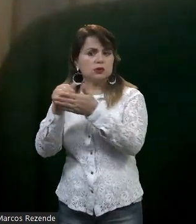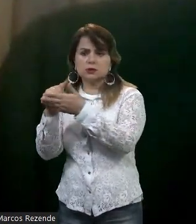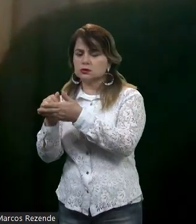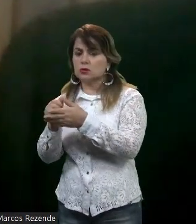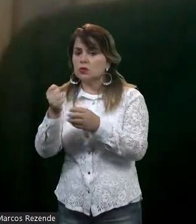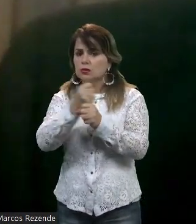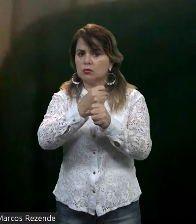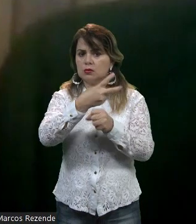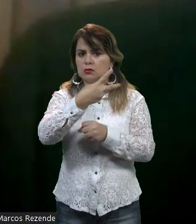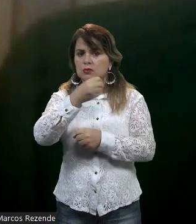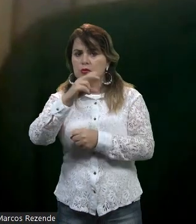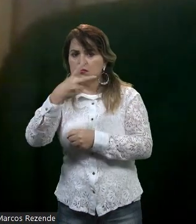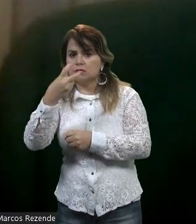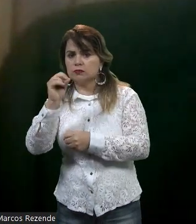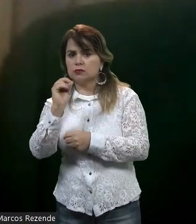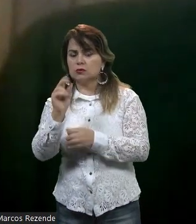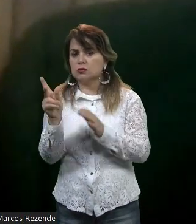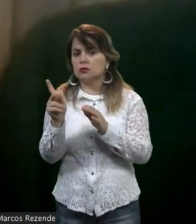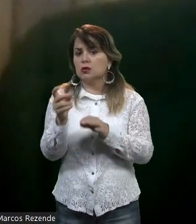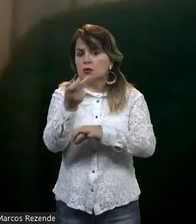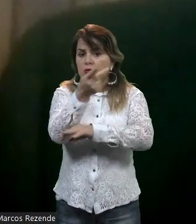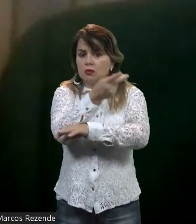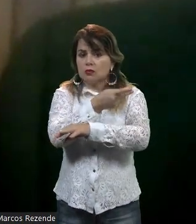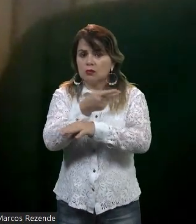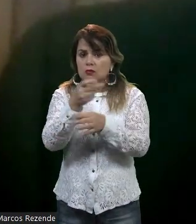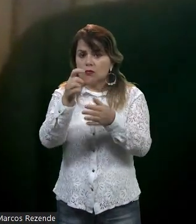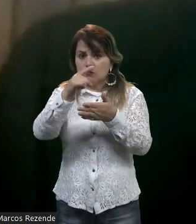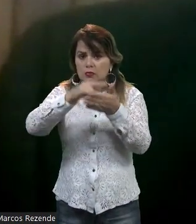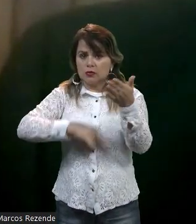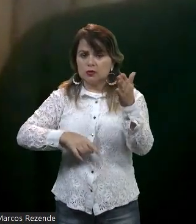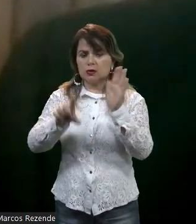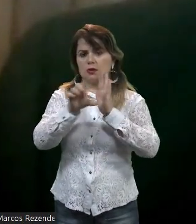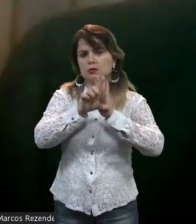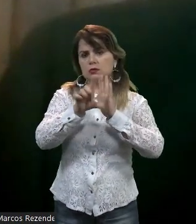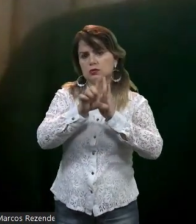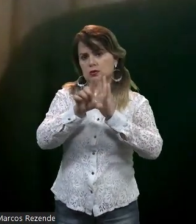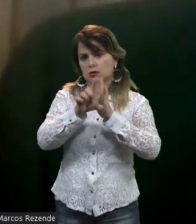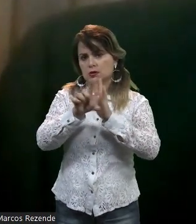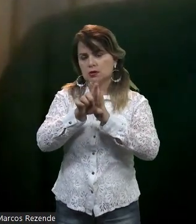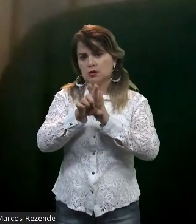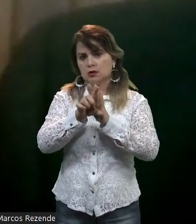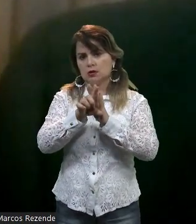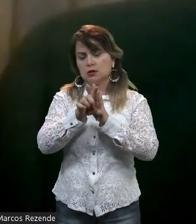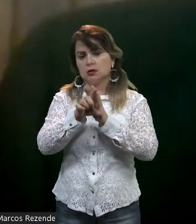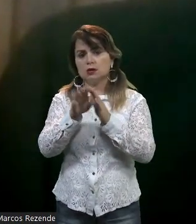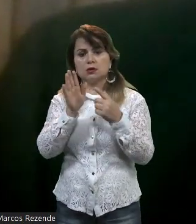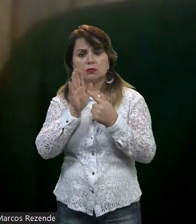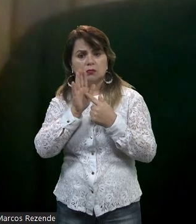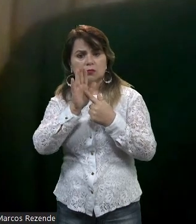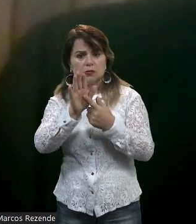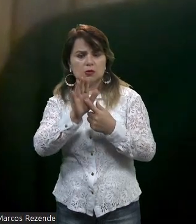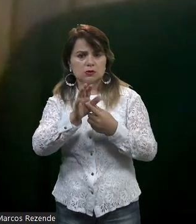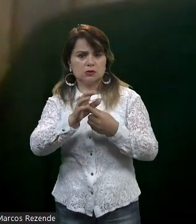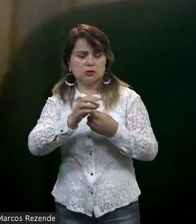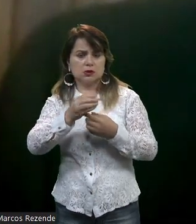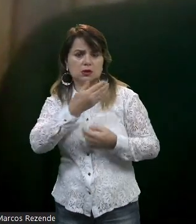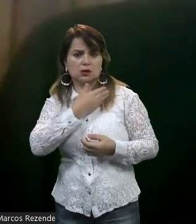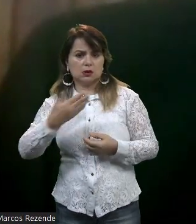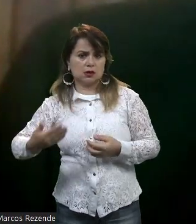2020 de projetos de lei que ensejem a distribuição gratuita de bens,